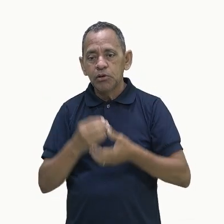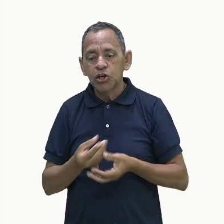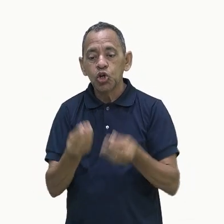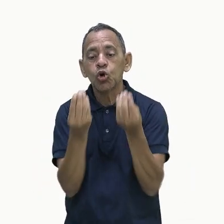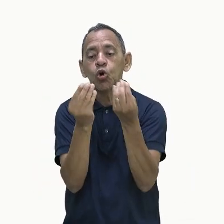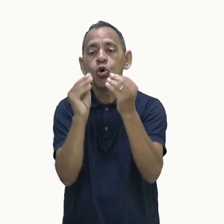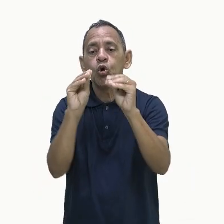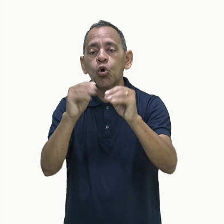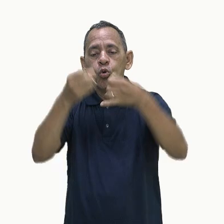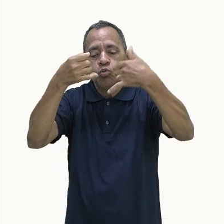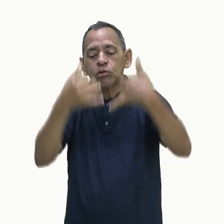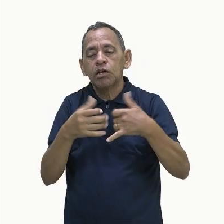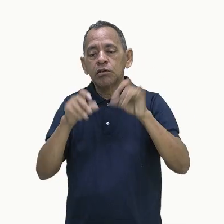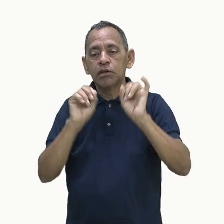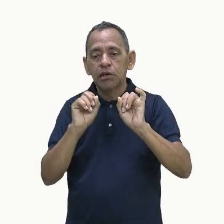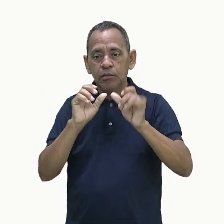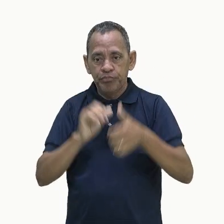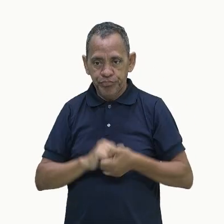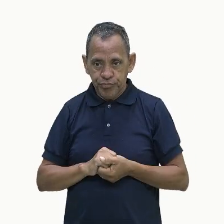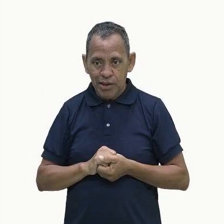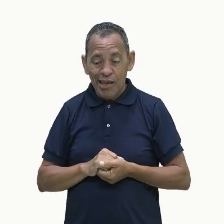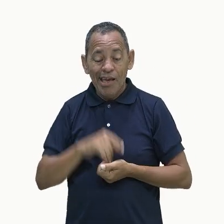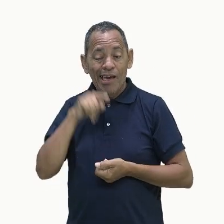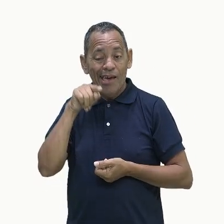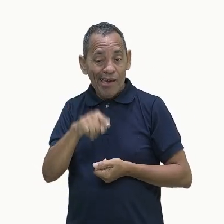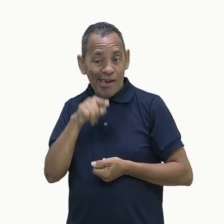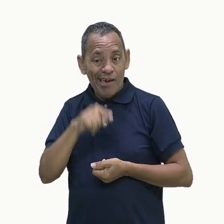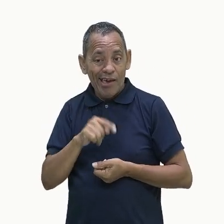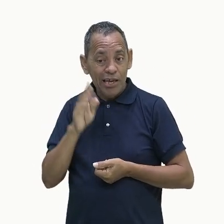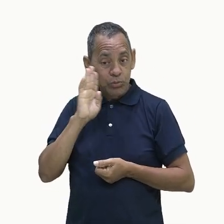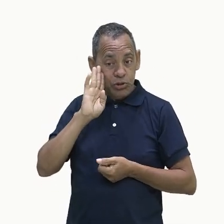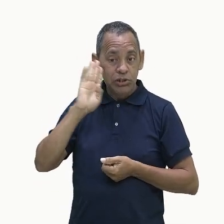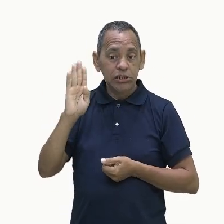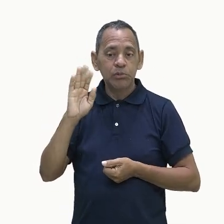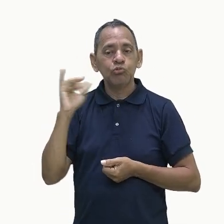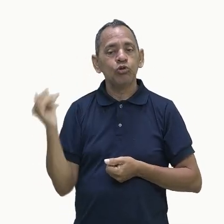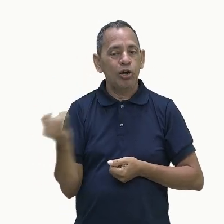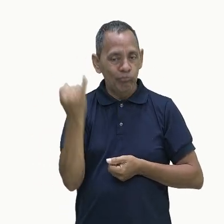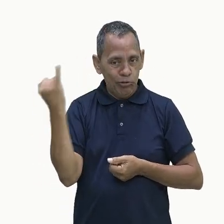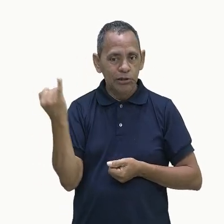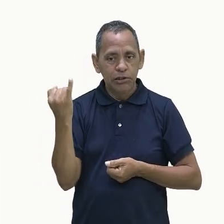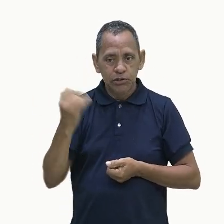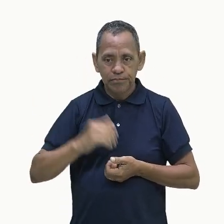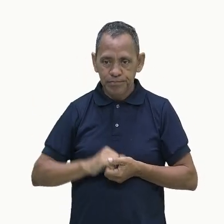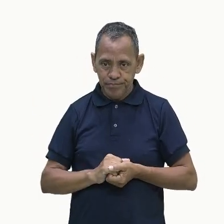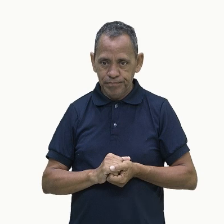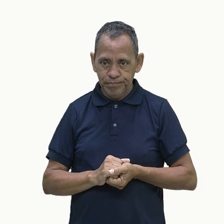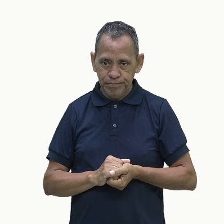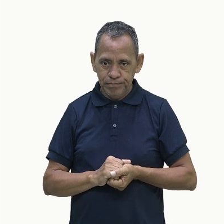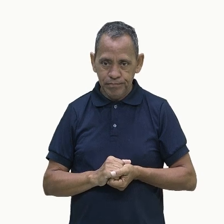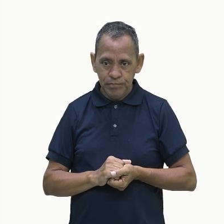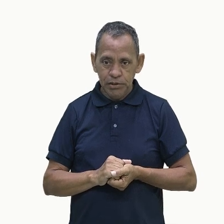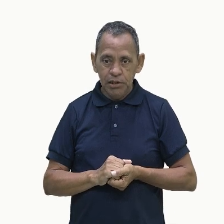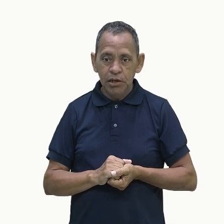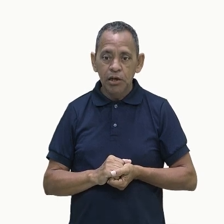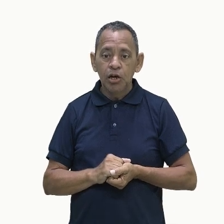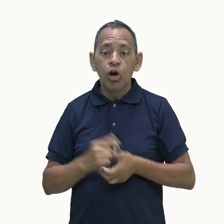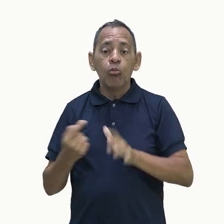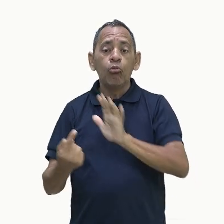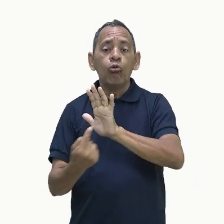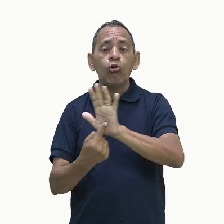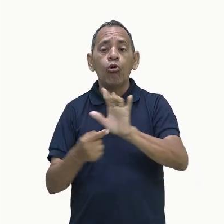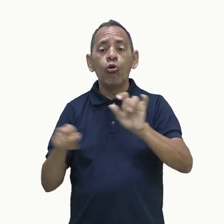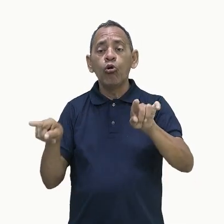falou aí para nós que esse princípio ele é fundamental. E ele colocou ainda que a